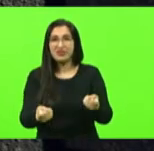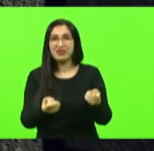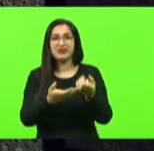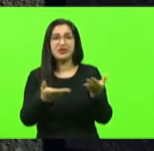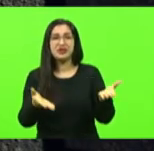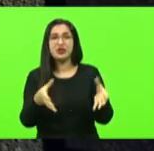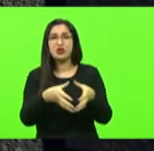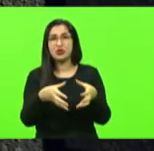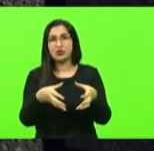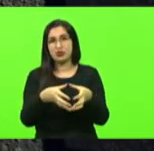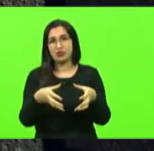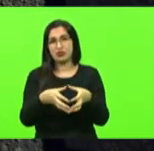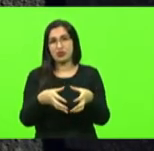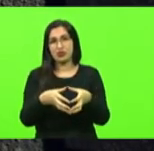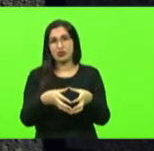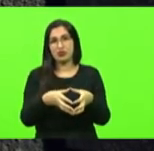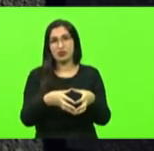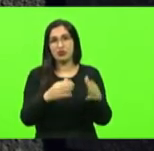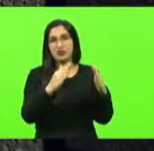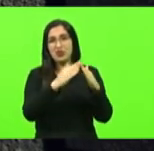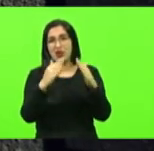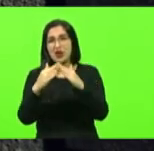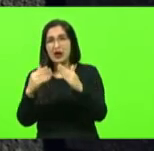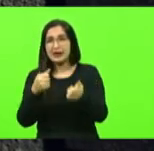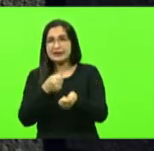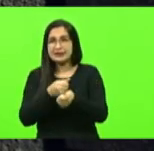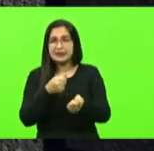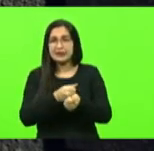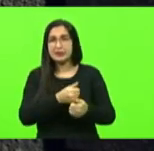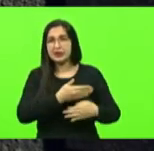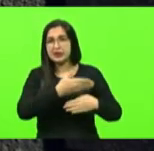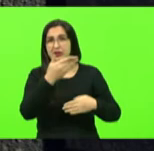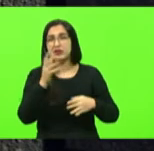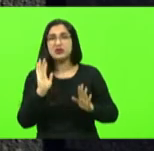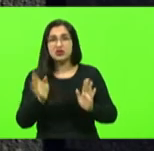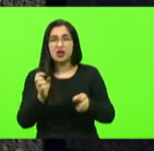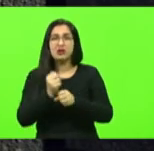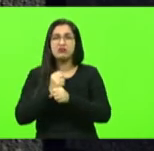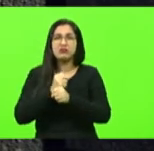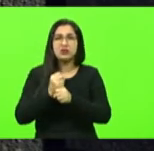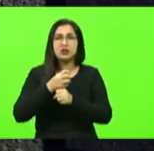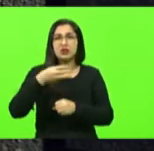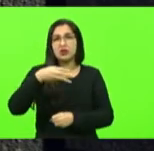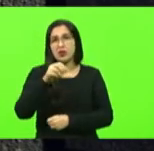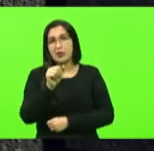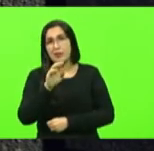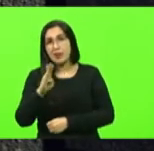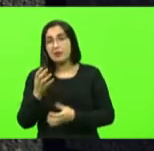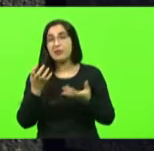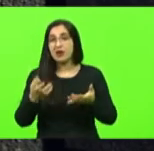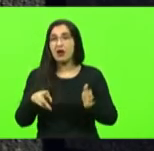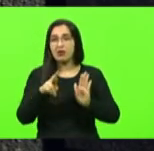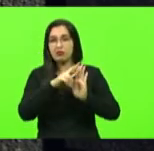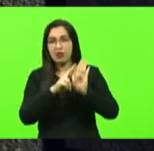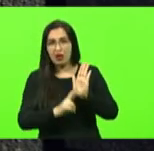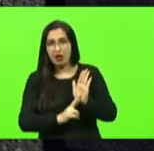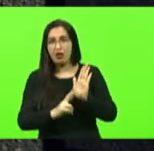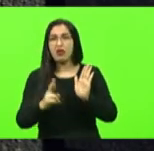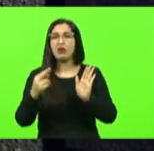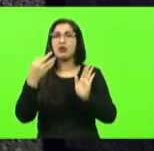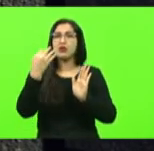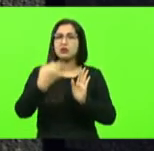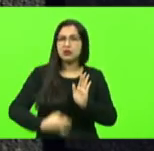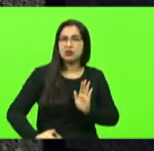por Parai. Já tantos anos que o MAB está lutando para ter regras, um conceito de atingido